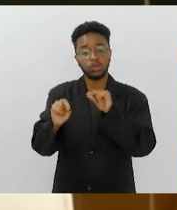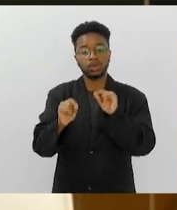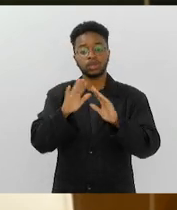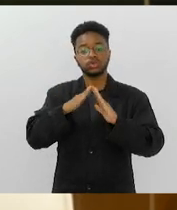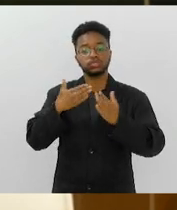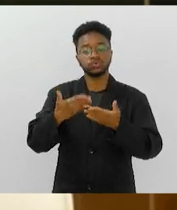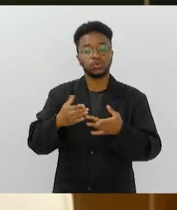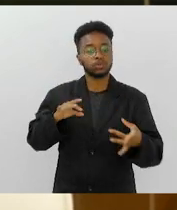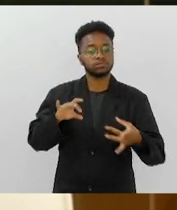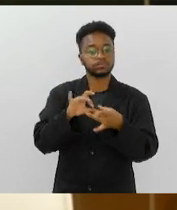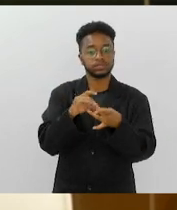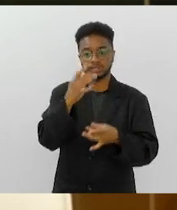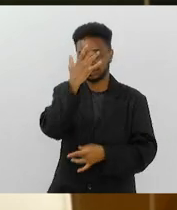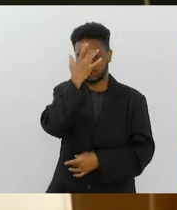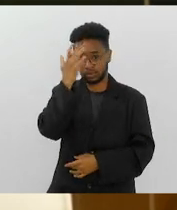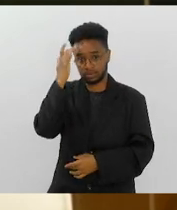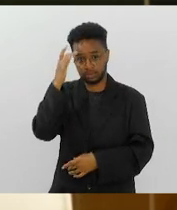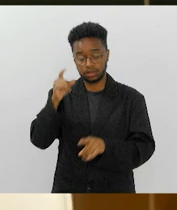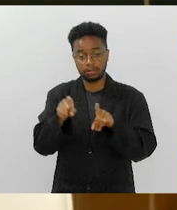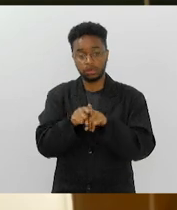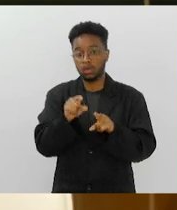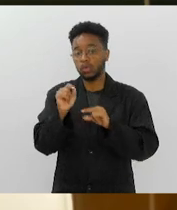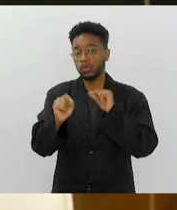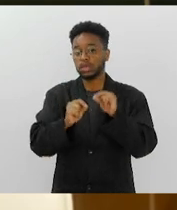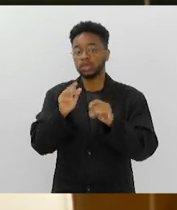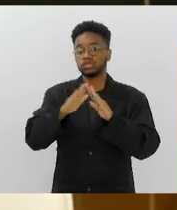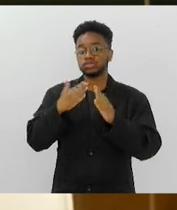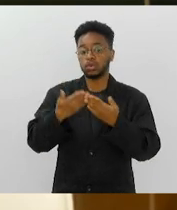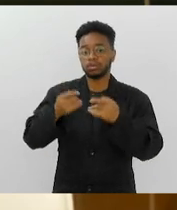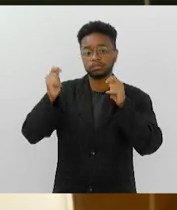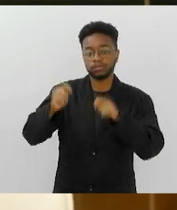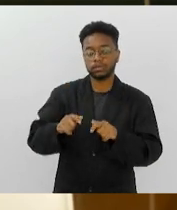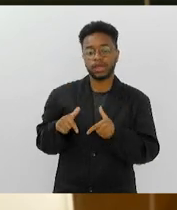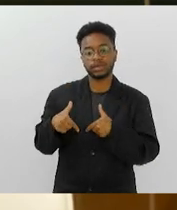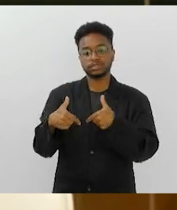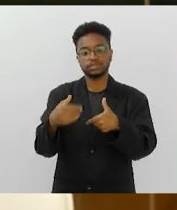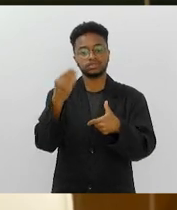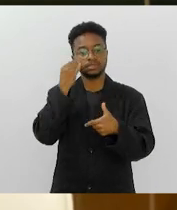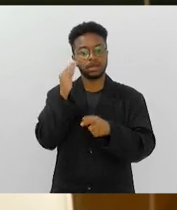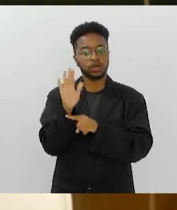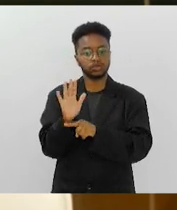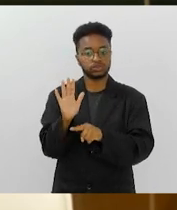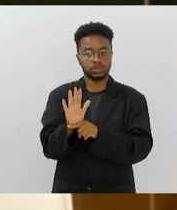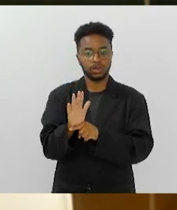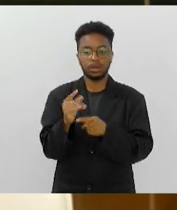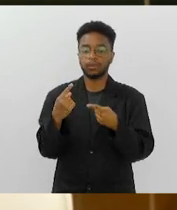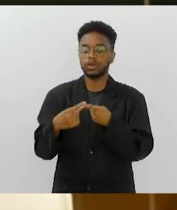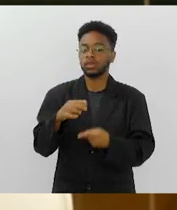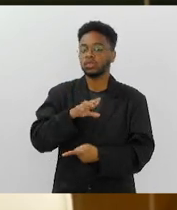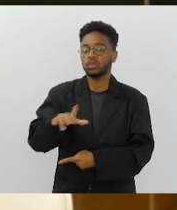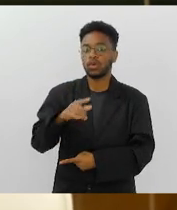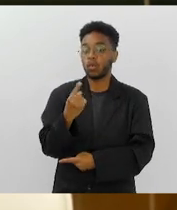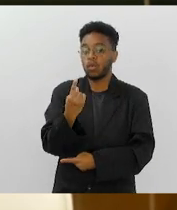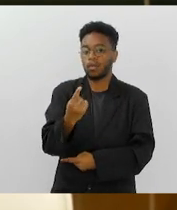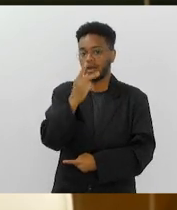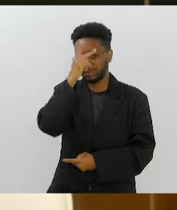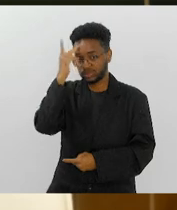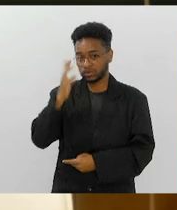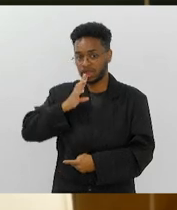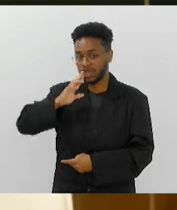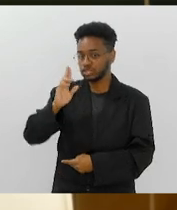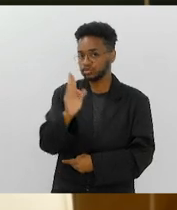com a saúde mental e o que a escola pode fazer para colaborar. Não é uma pessoa que vai dar